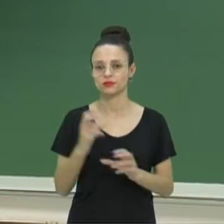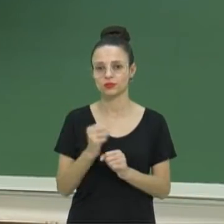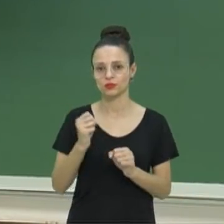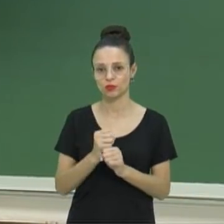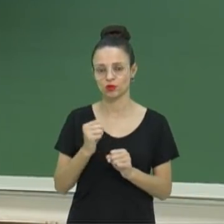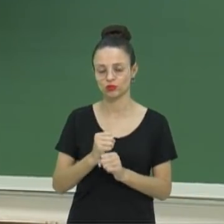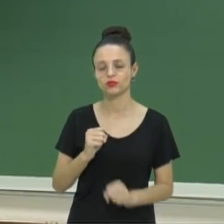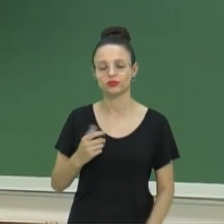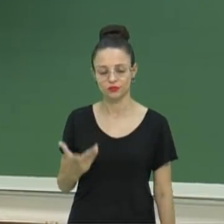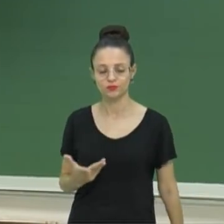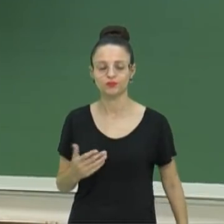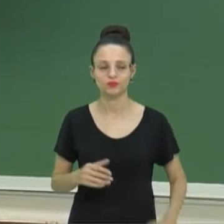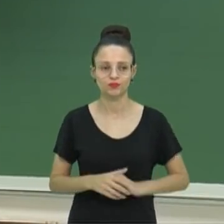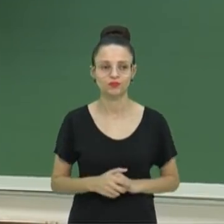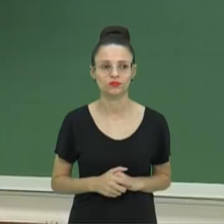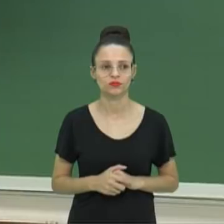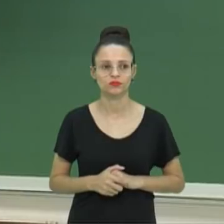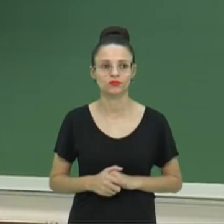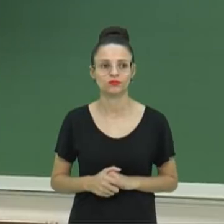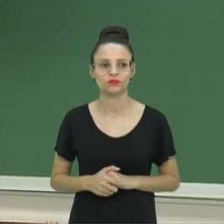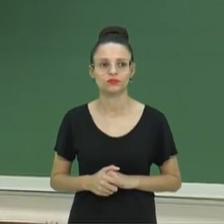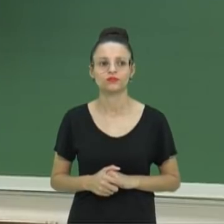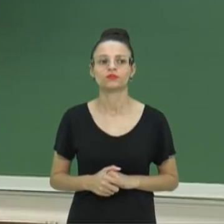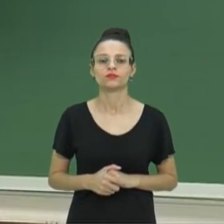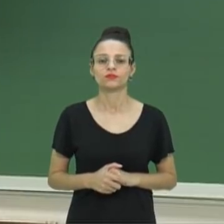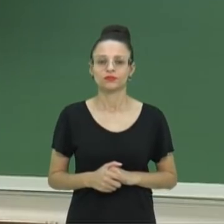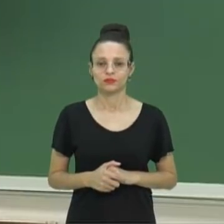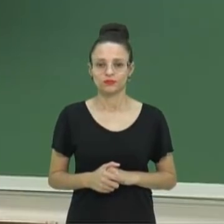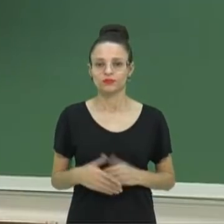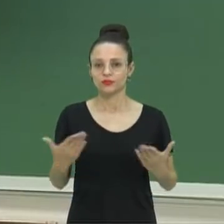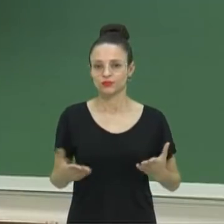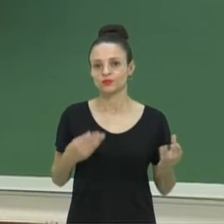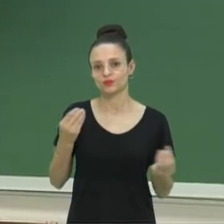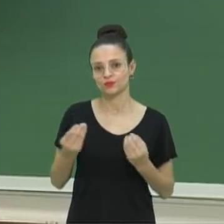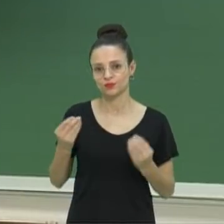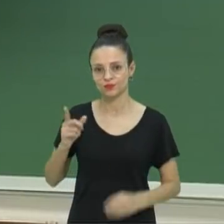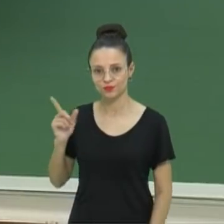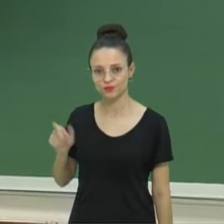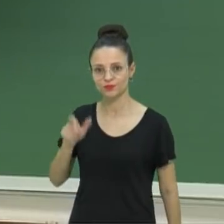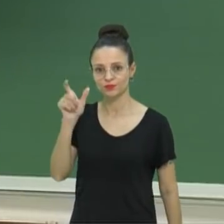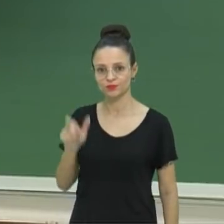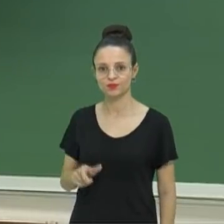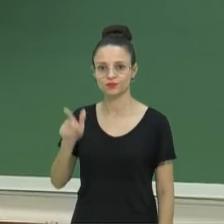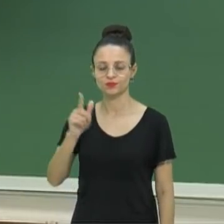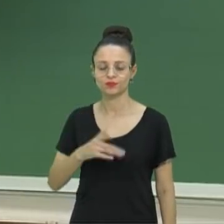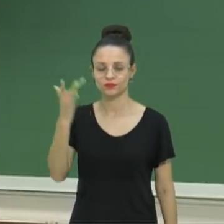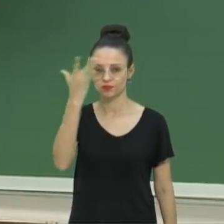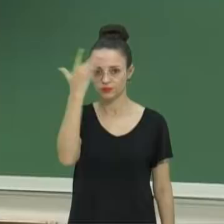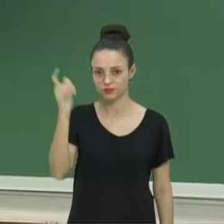sobre o seu adversário, né, que são os pontos, né? Então são as situações que levam